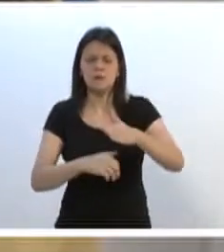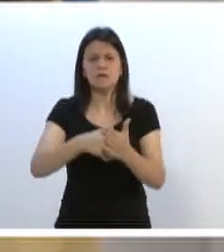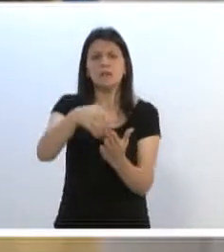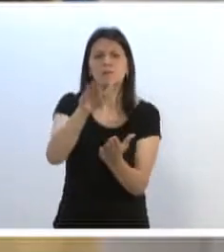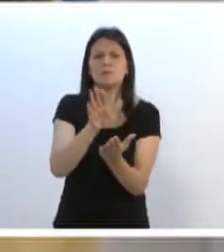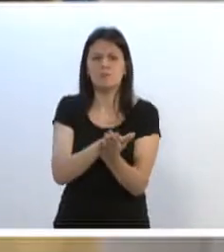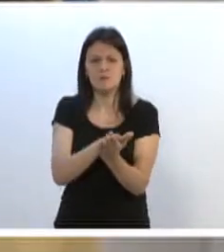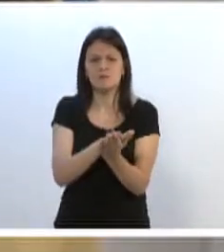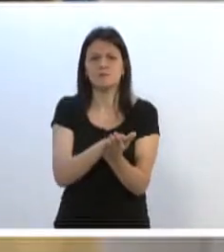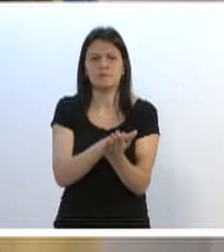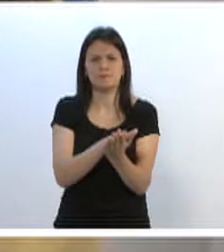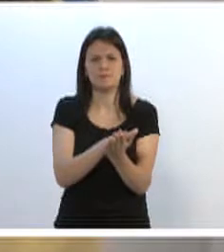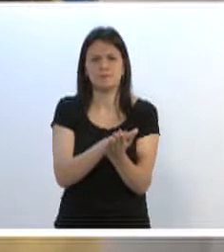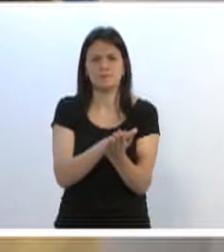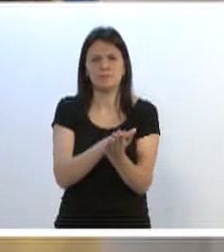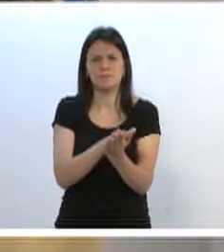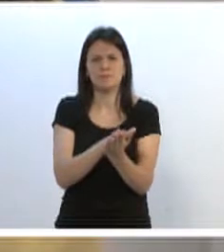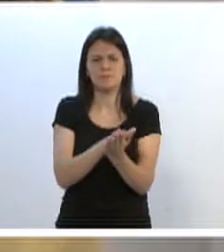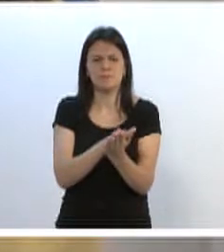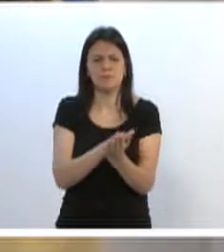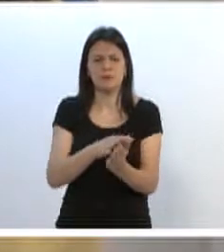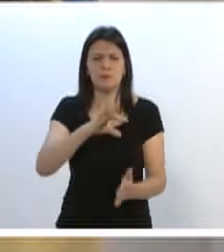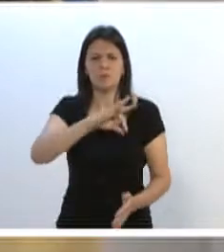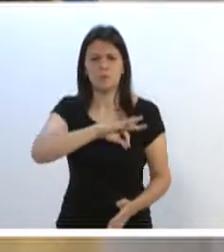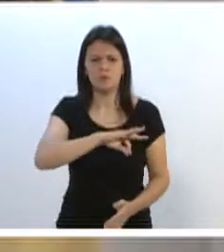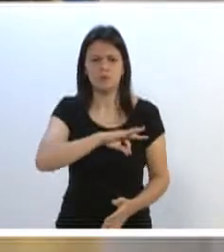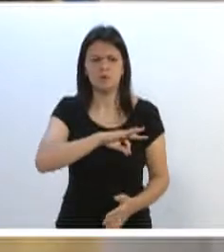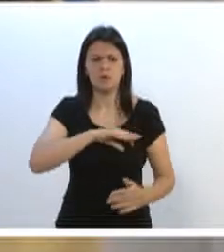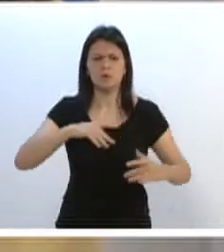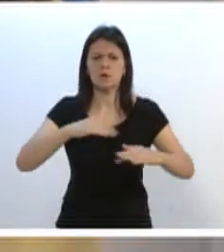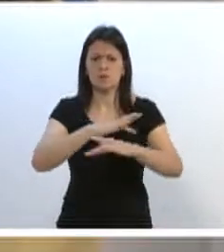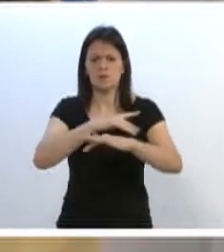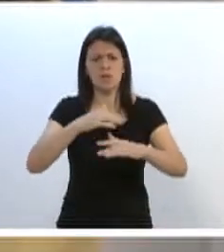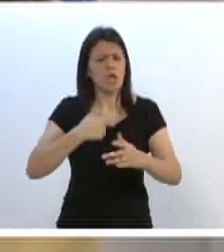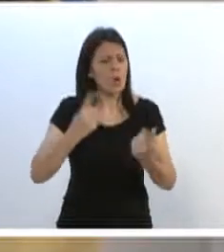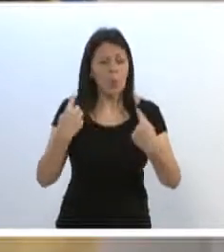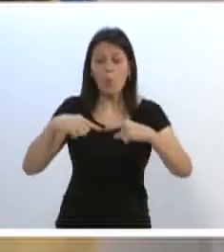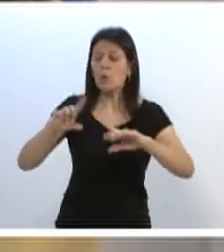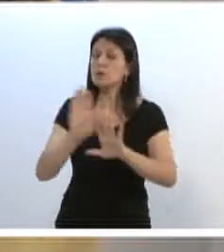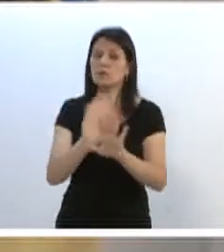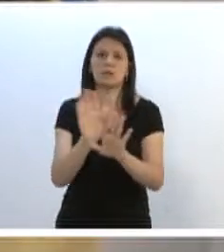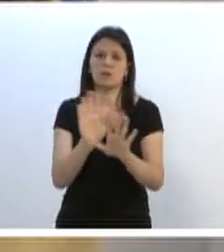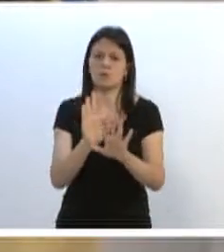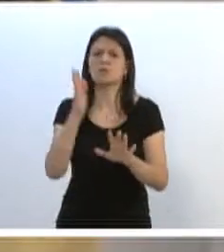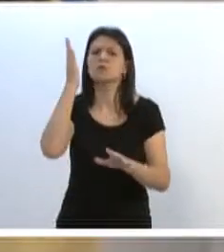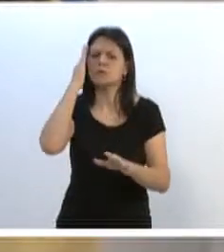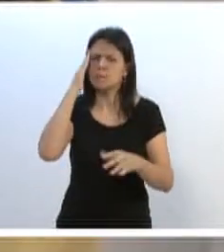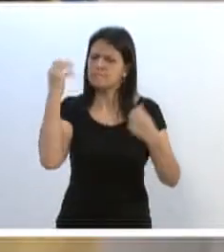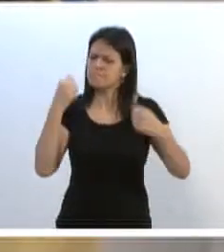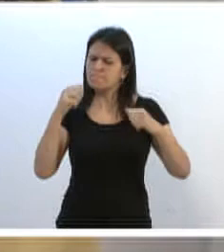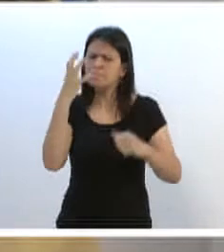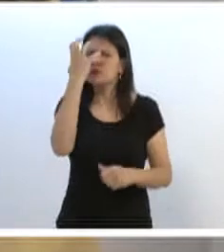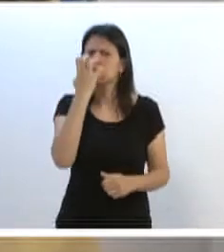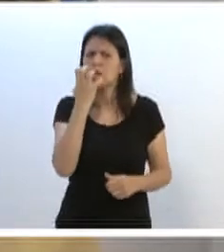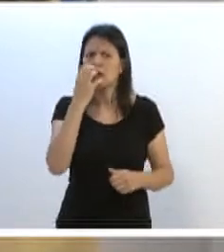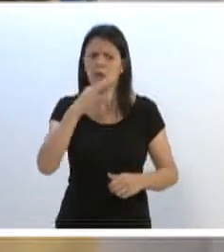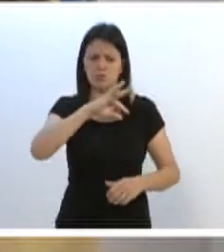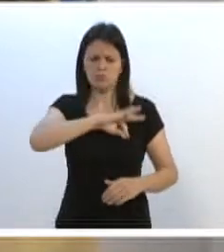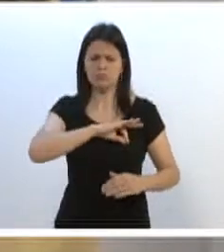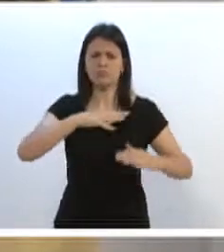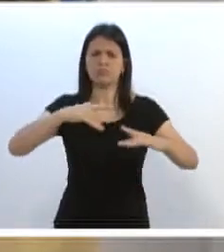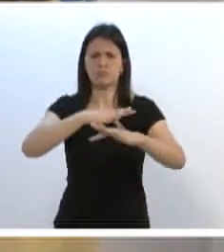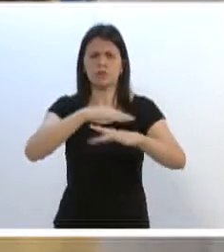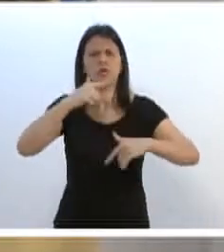dos nossos agentes de trânsito. Não sou contra agente de trânsito. Nós sabemos da seriedade, a forma que muitos deles